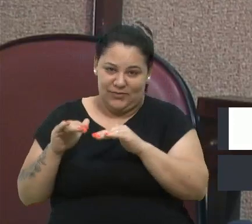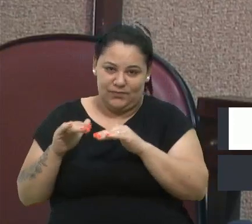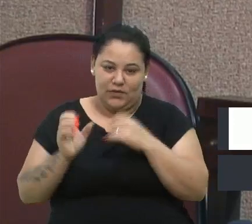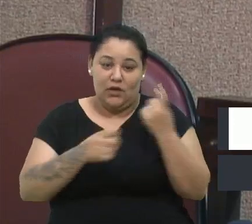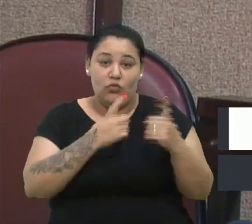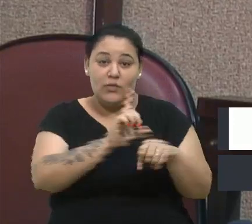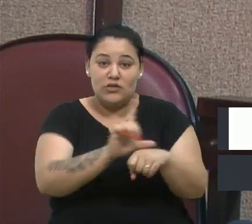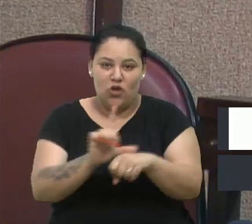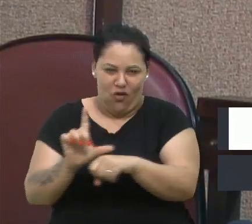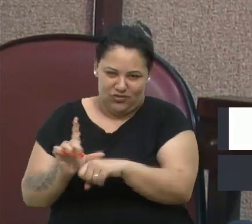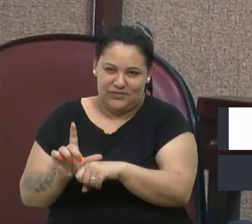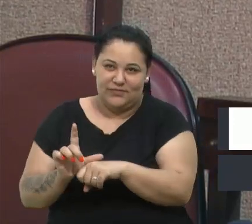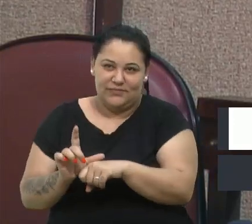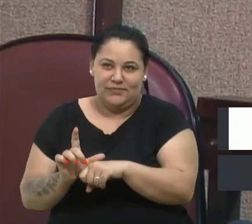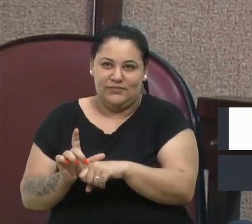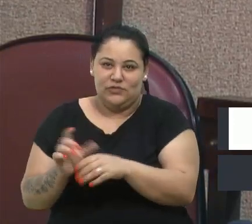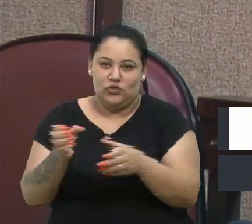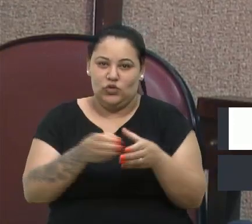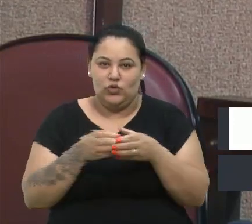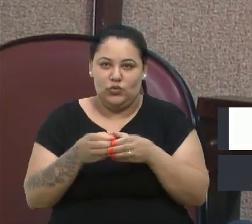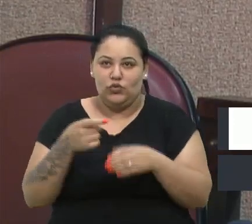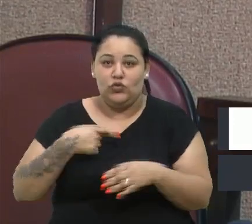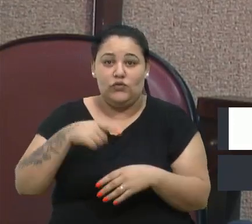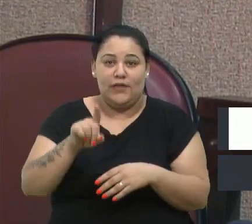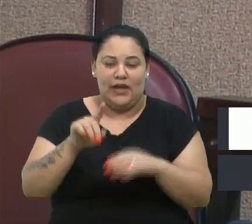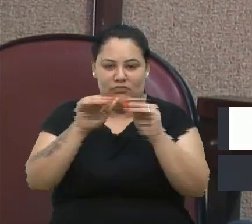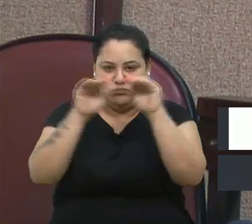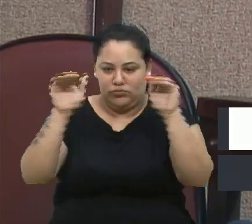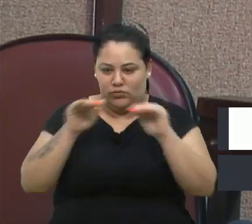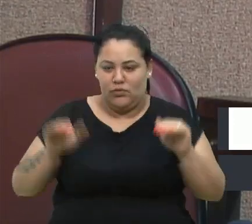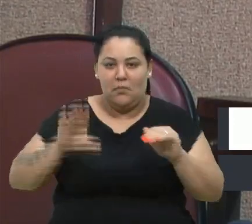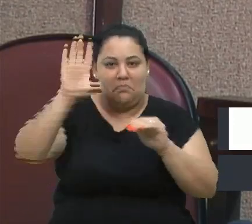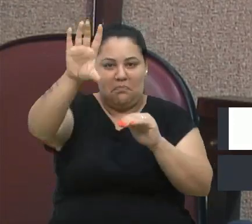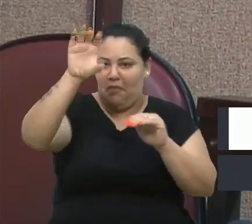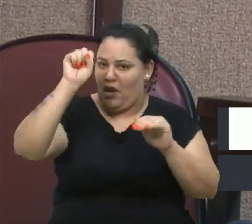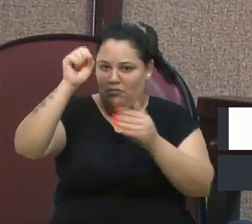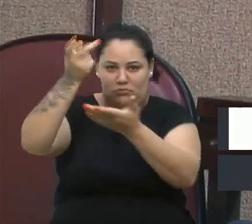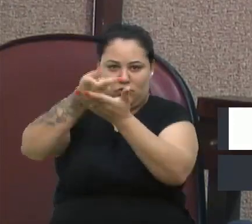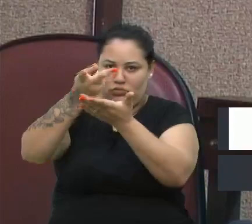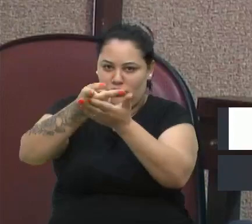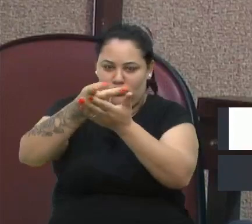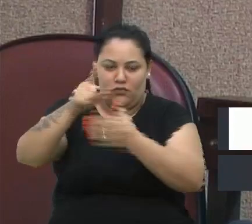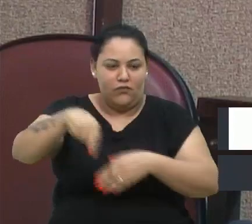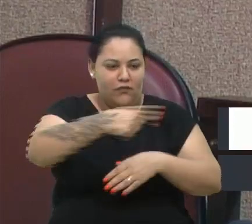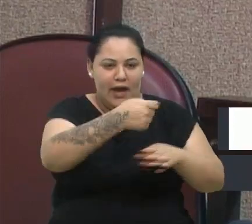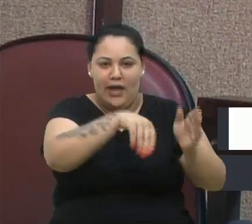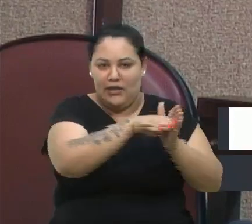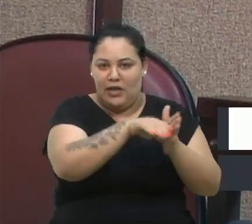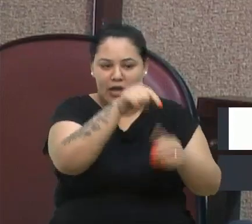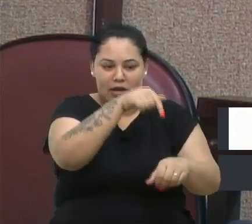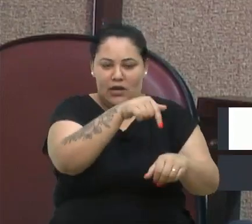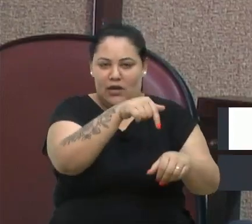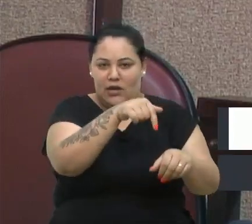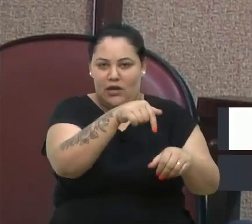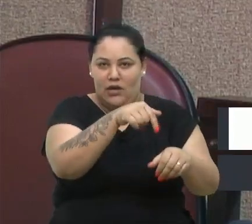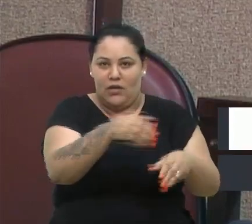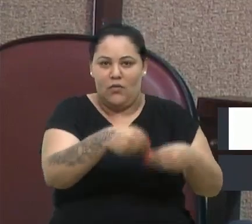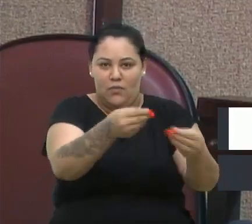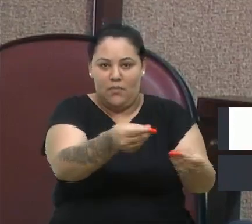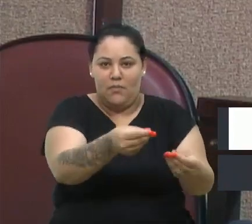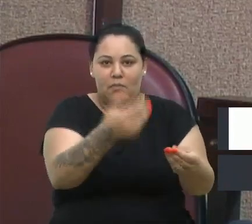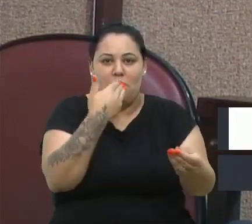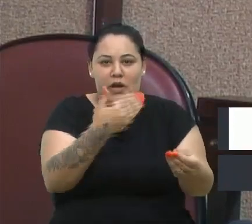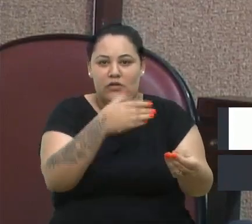lojas, você vai na prateleira, pega o produto, vai no caixa, né? E pede se é débito ou